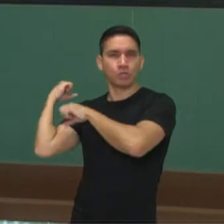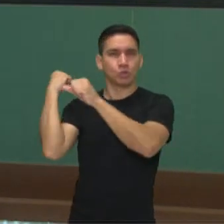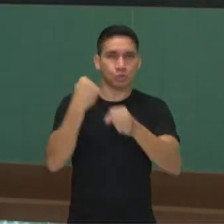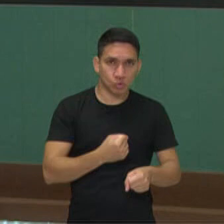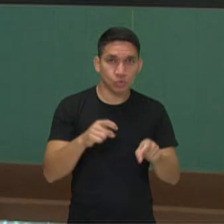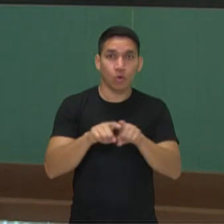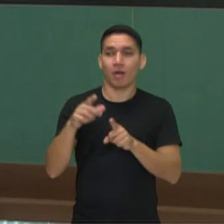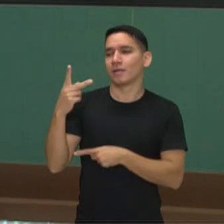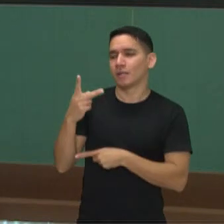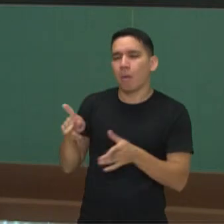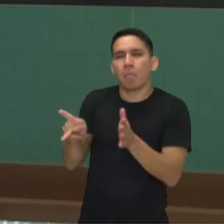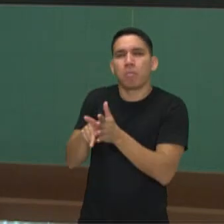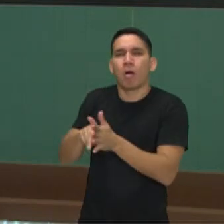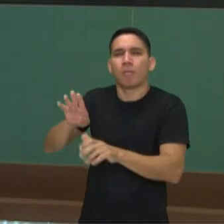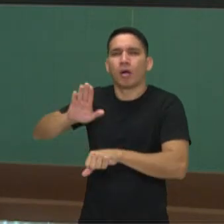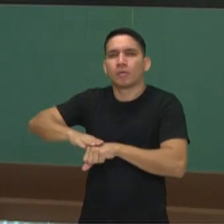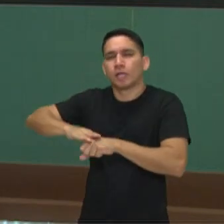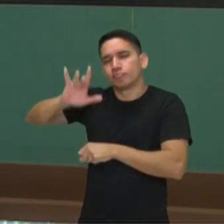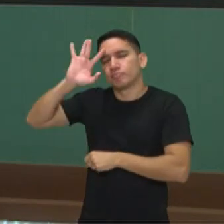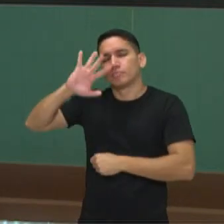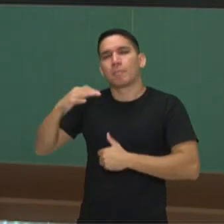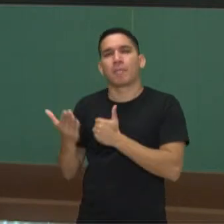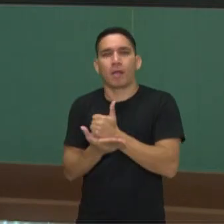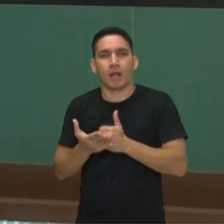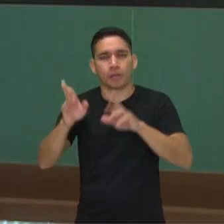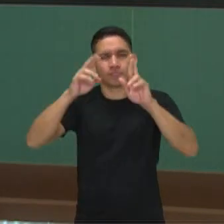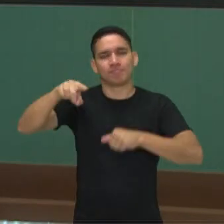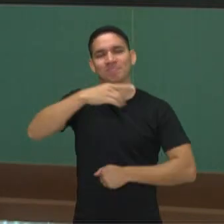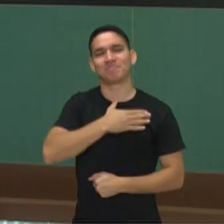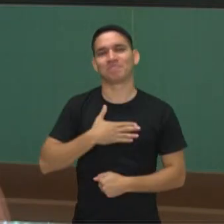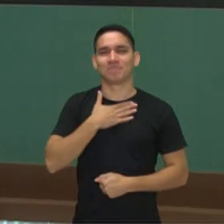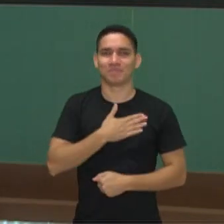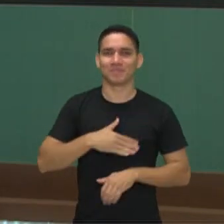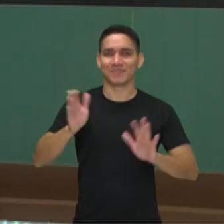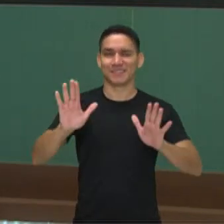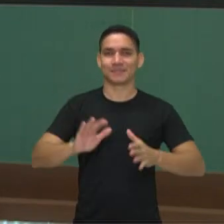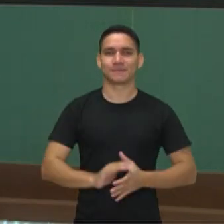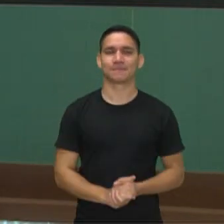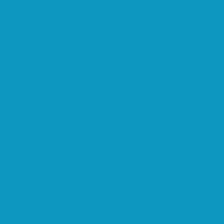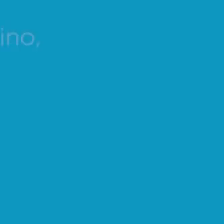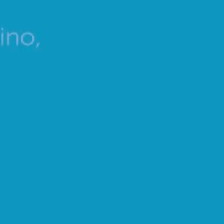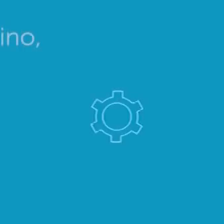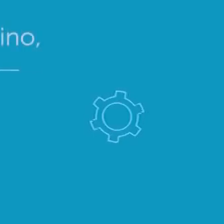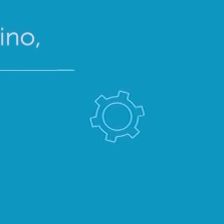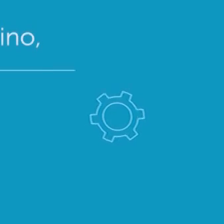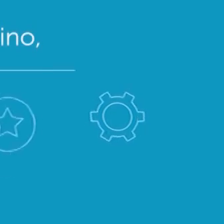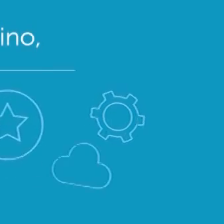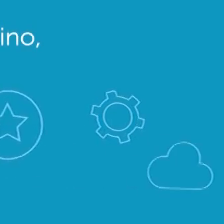seus princípios básicos, e espero que vocês tenham gostado e até breve.